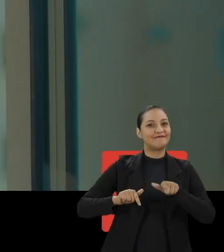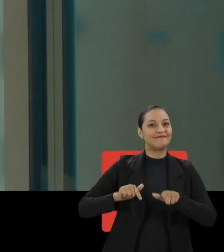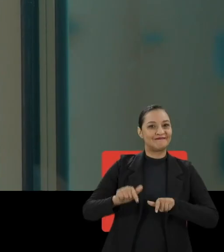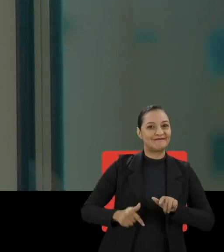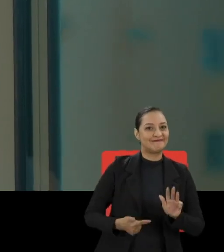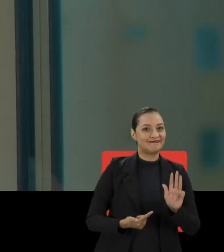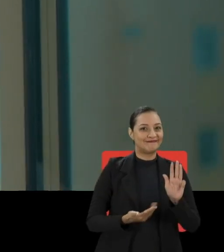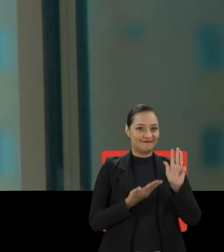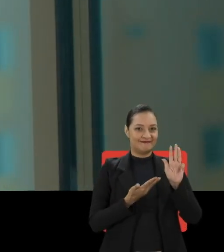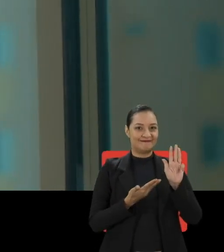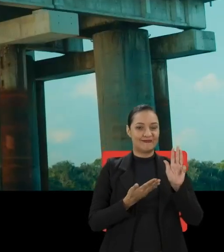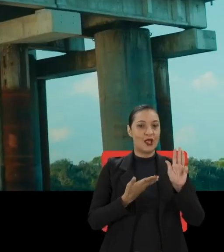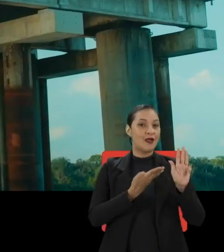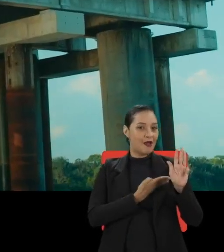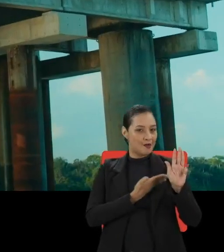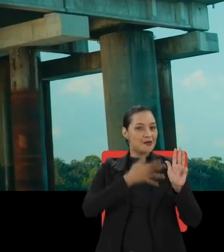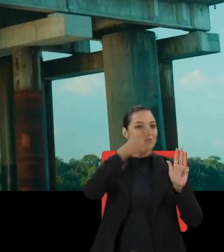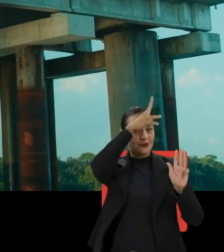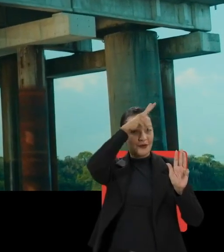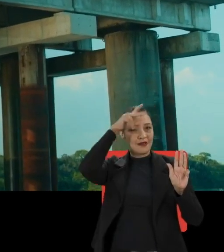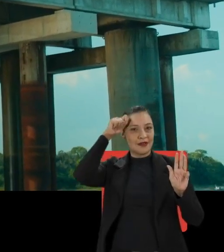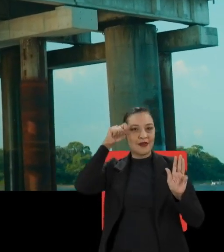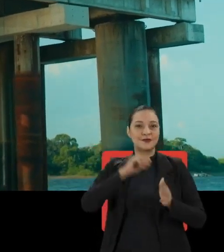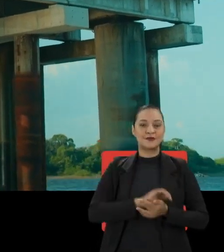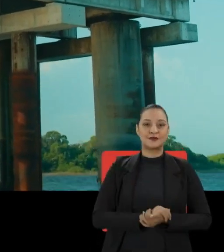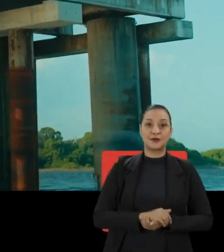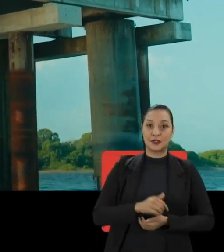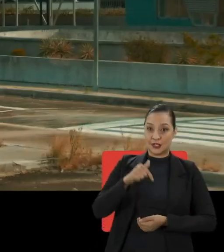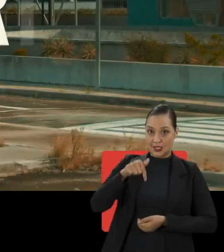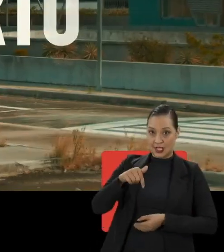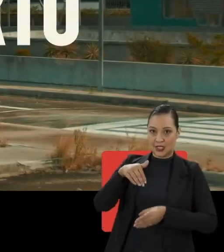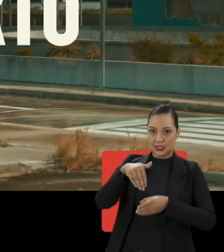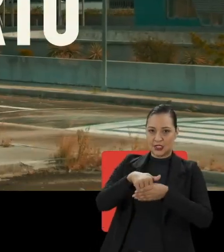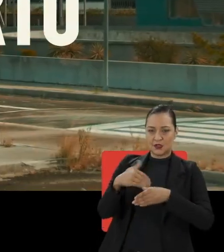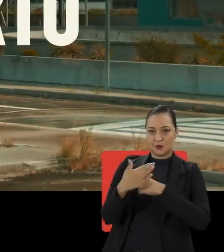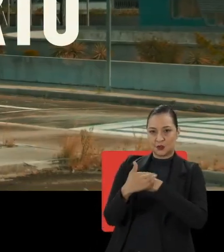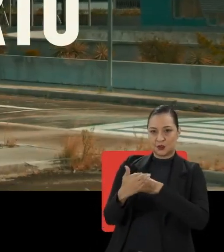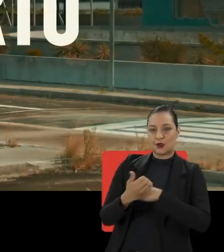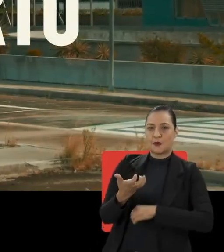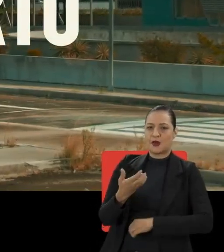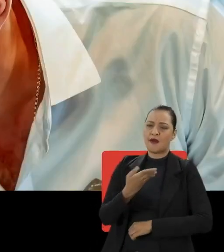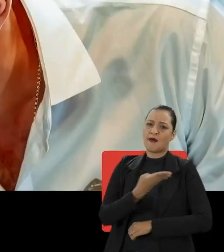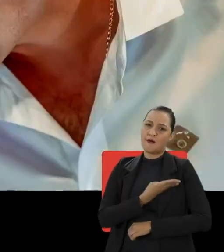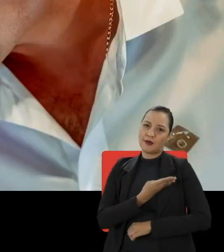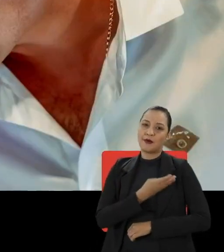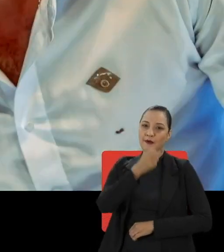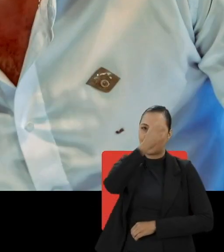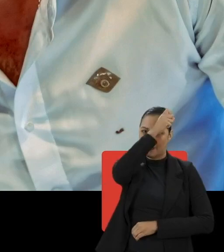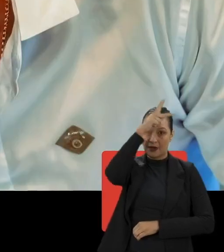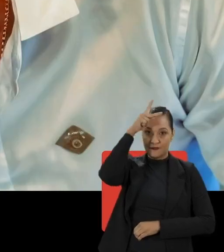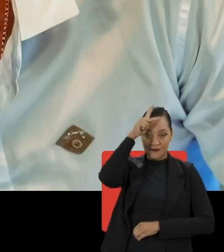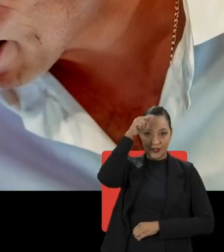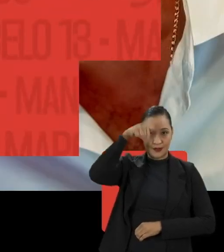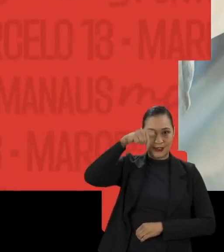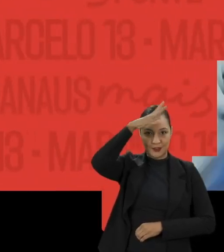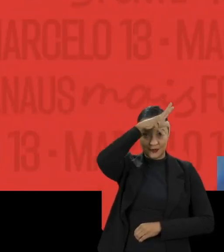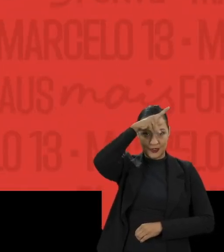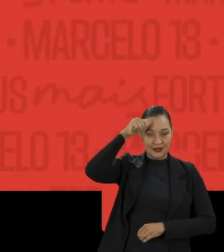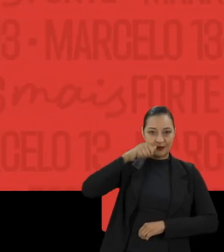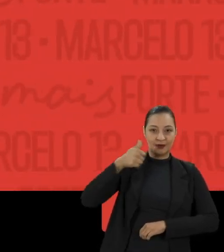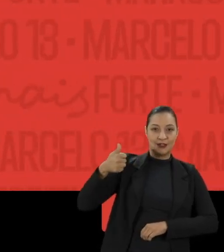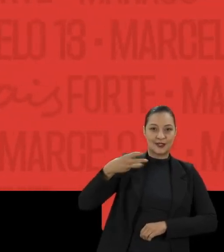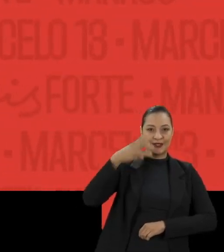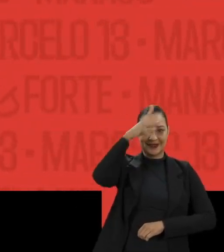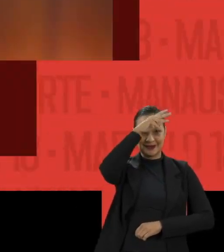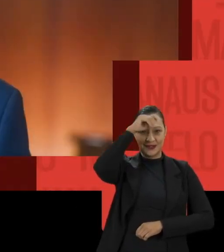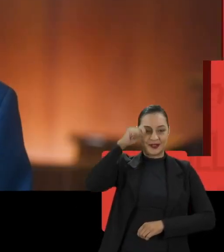aqui, tem a presença dele. Ele é amigo de Manaus. E nessa eleição me chamou porque quer um amigo dele, prefeito de Manaus.